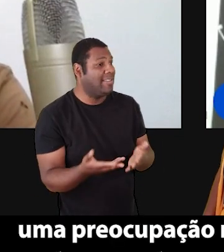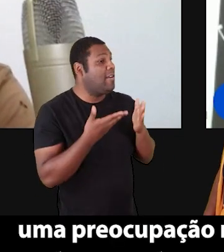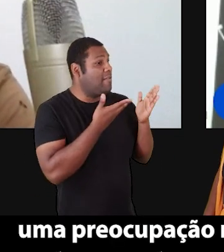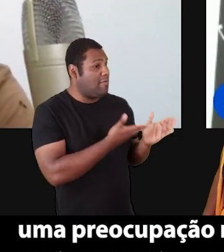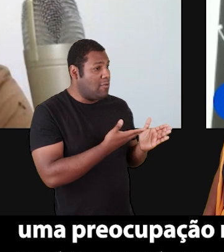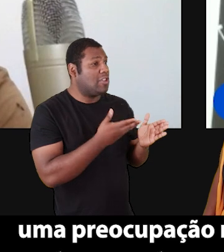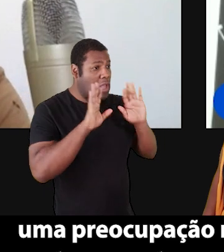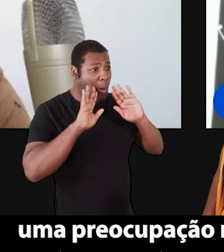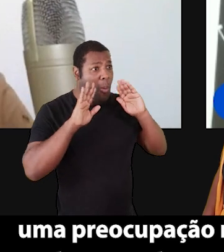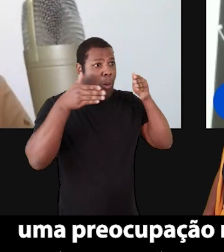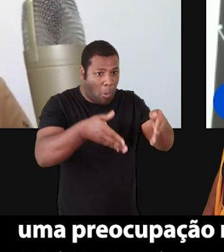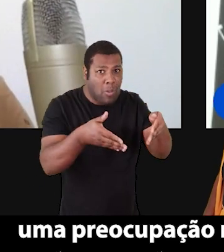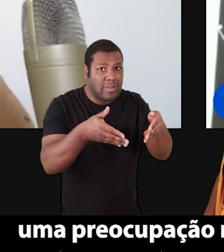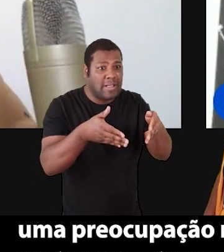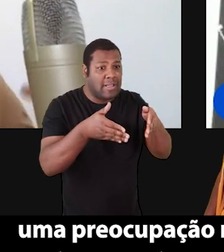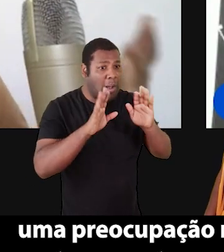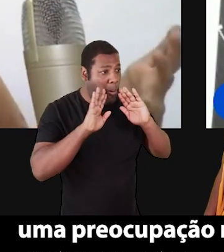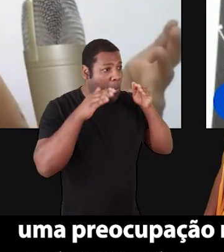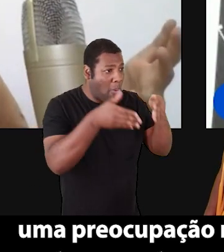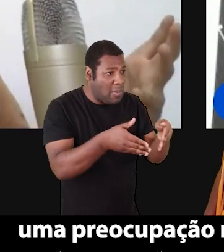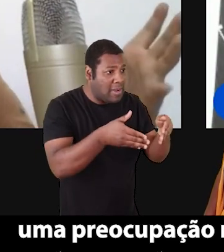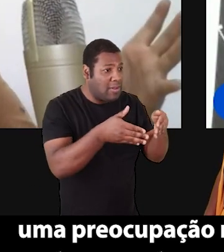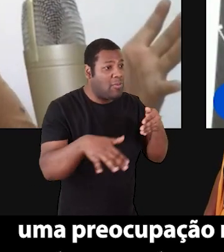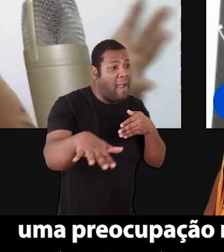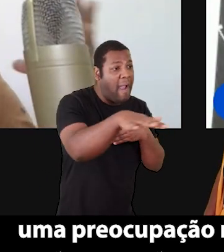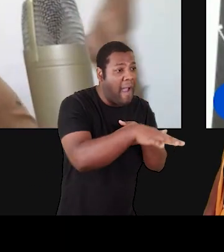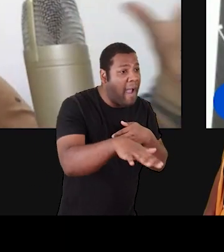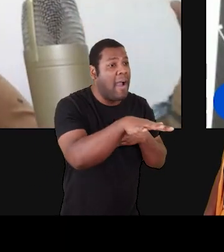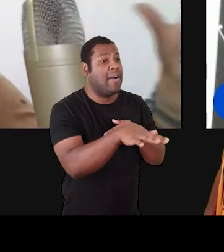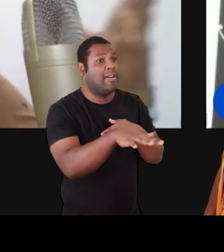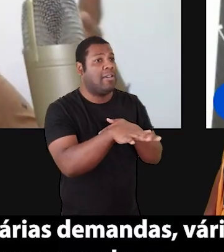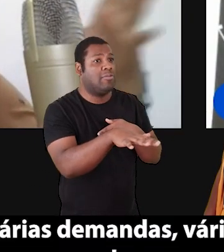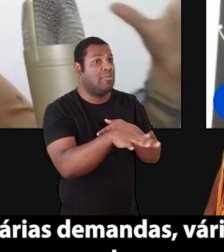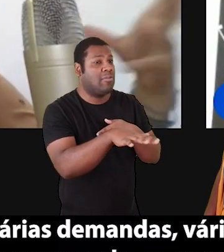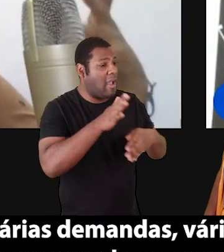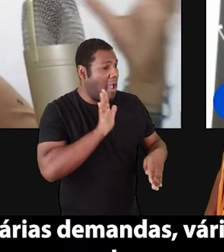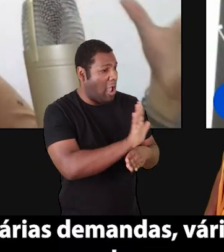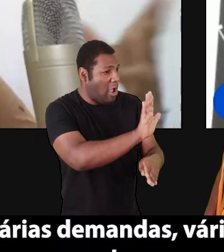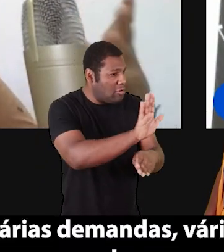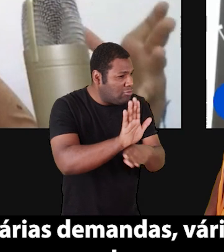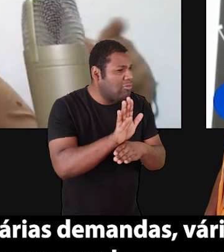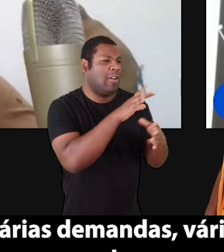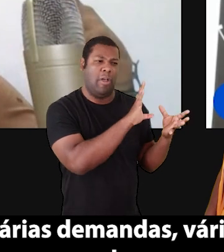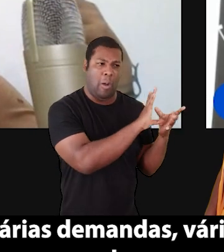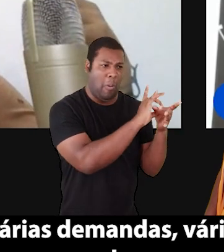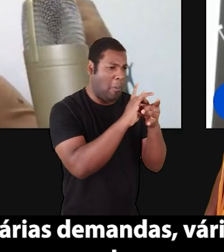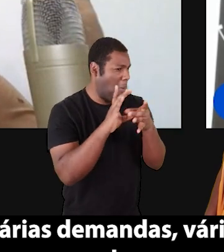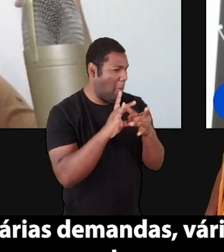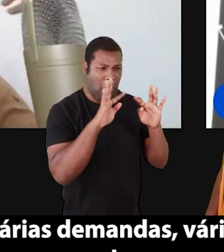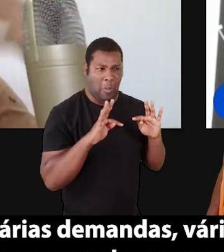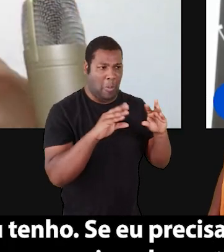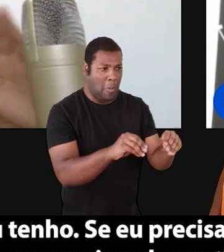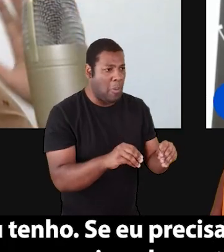uma preocupação muito grande em ter um set que atenda várias demandas, vários contextos ali, que, por exemplo,